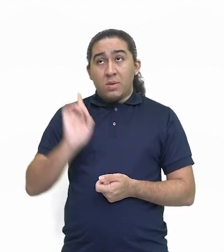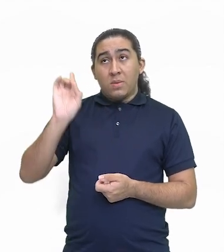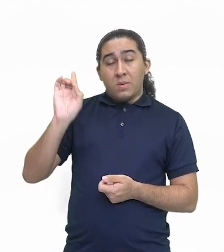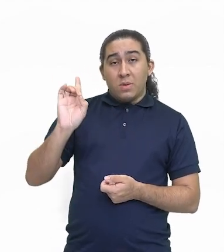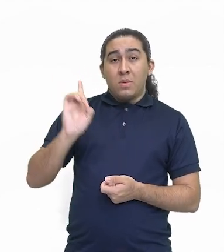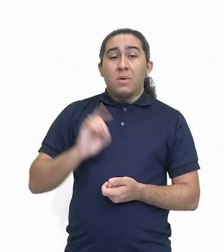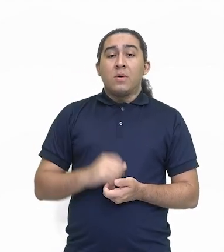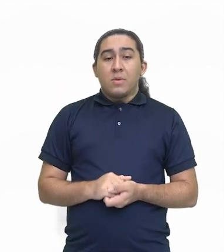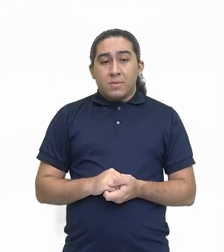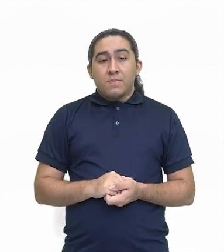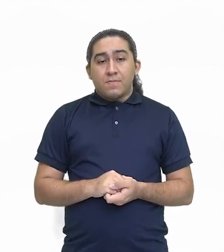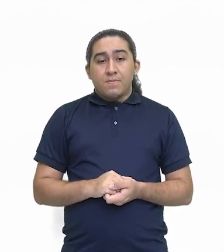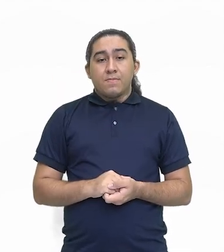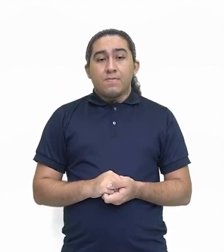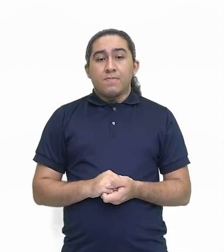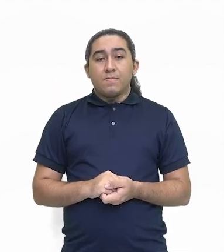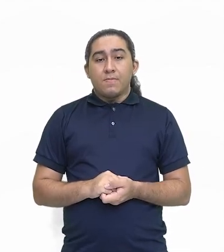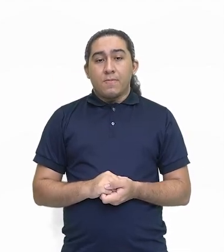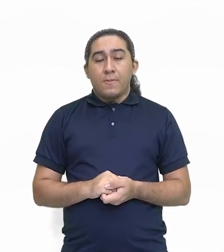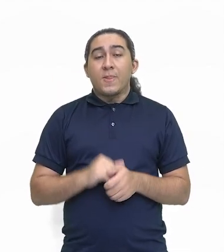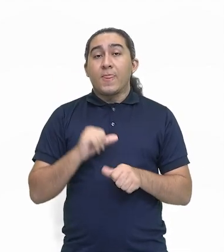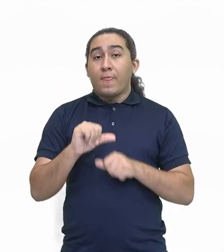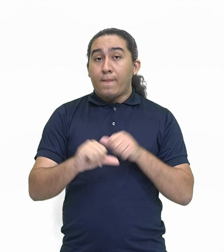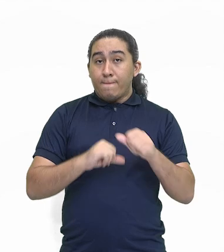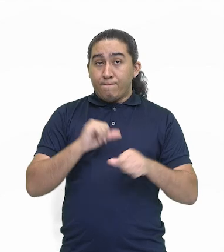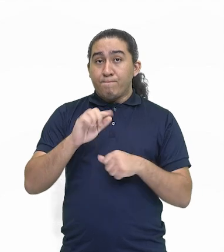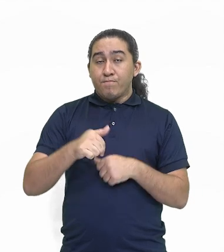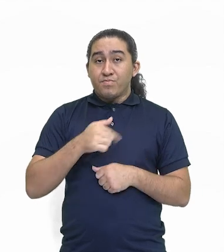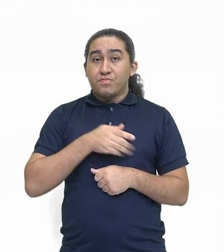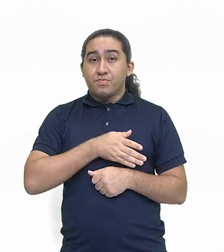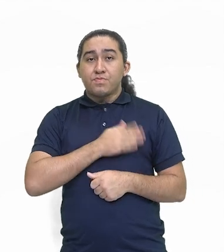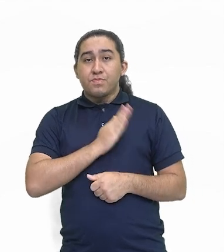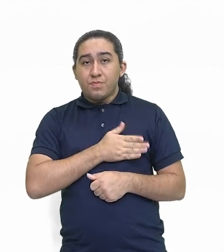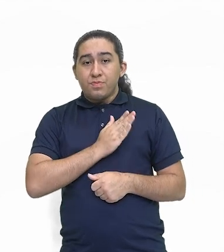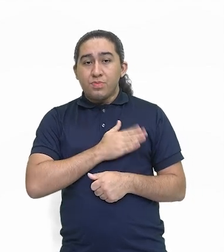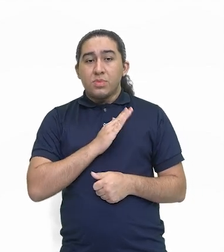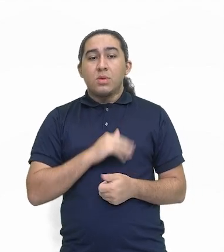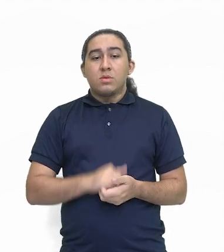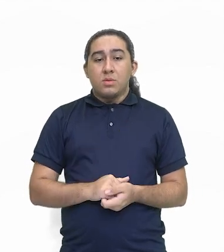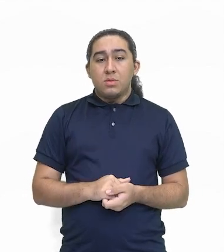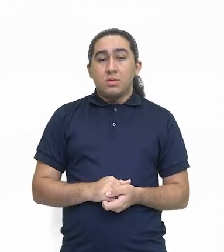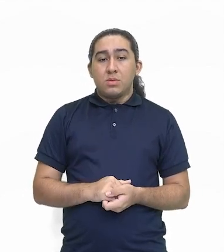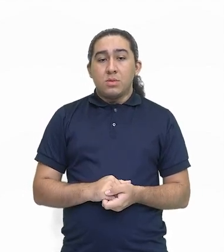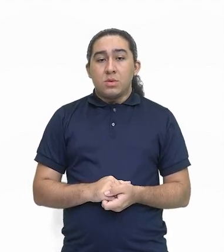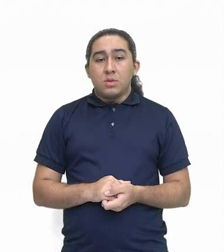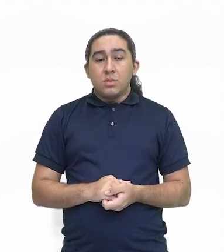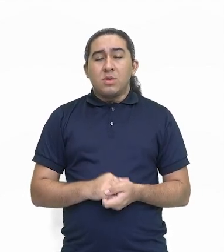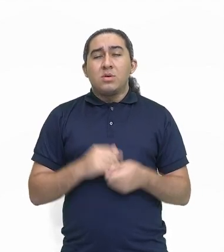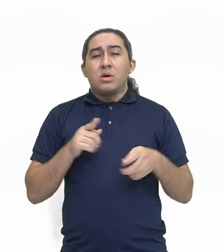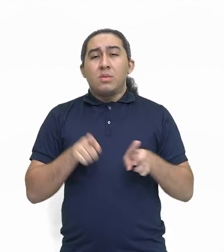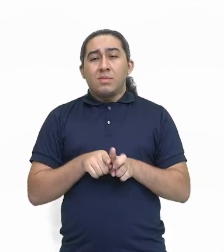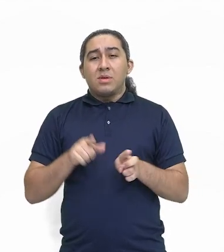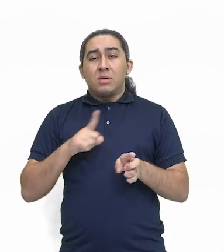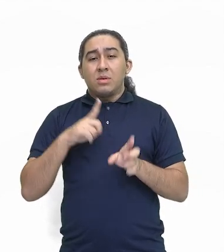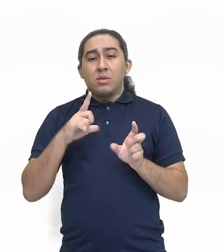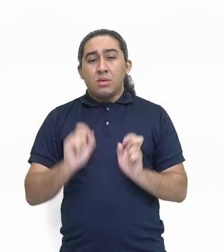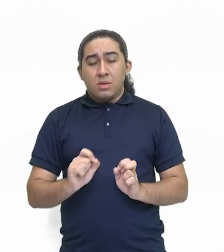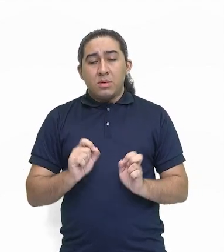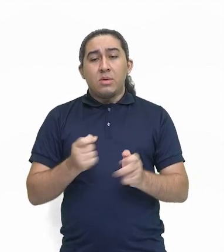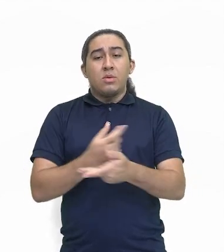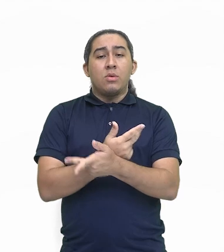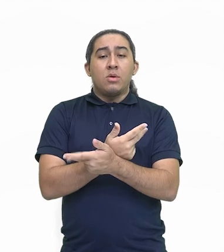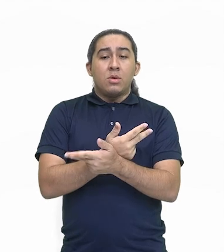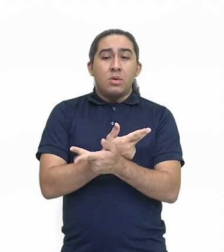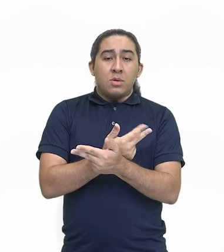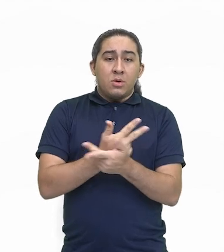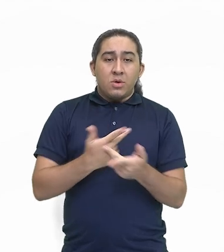que vos mude esse coração, que me haver de tão sem razão.